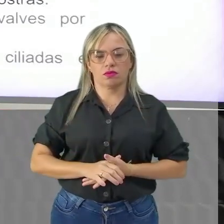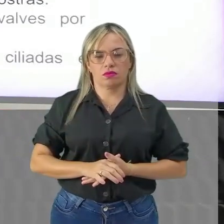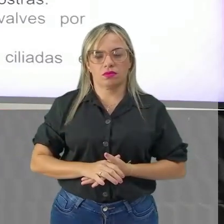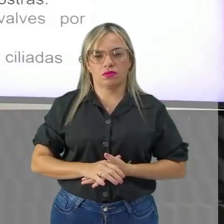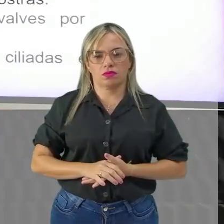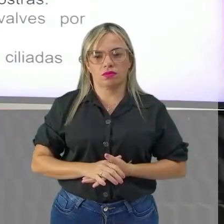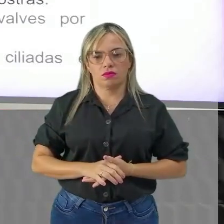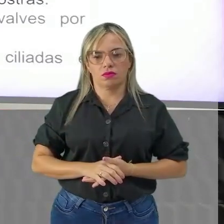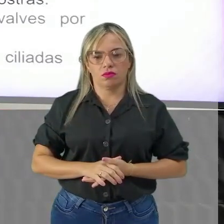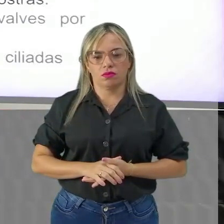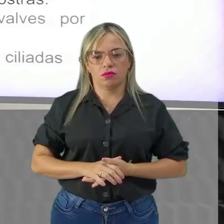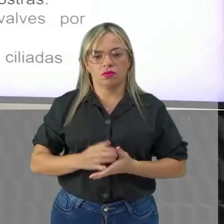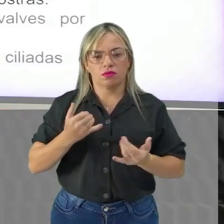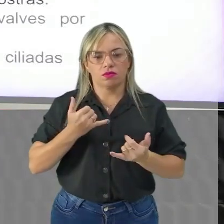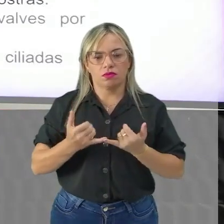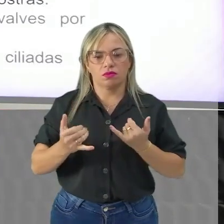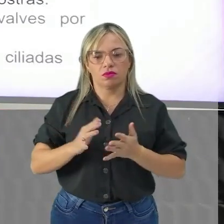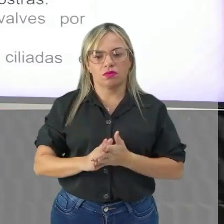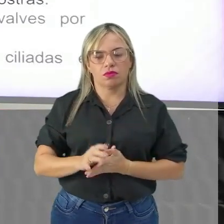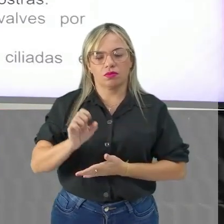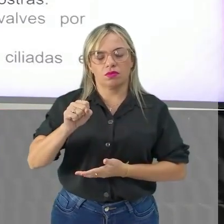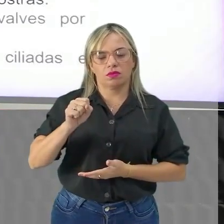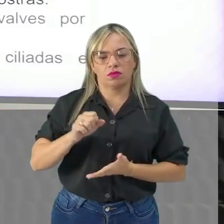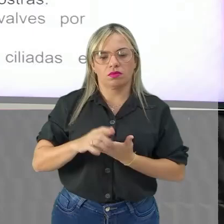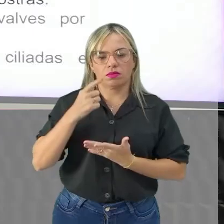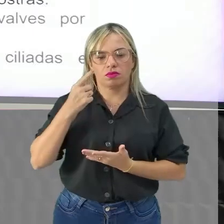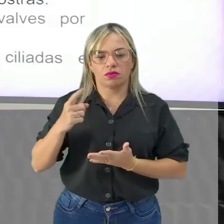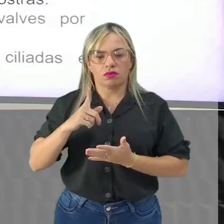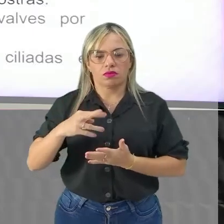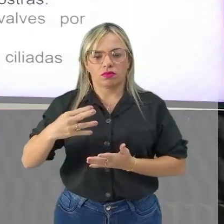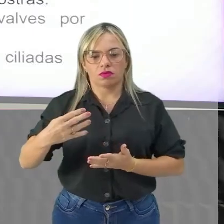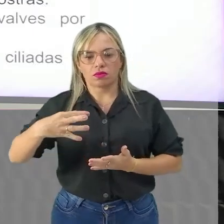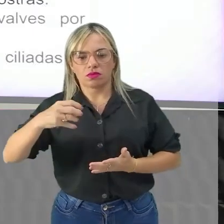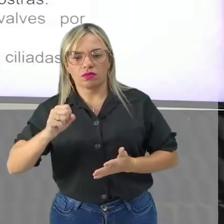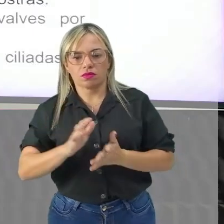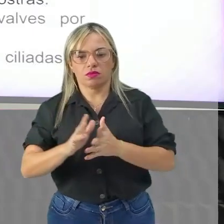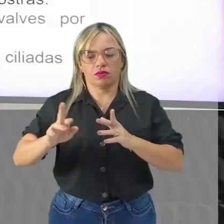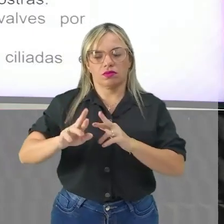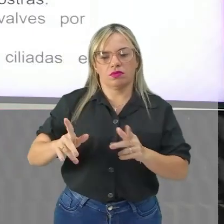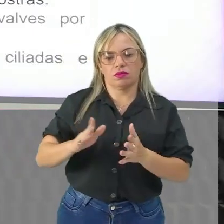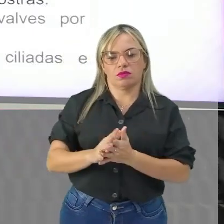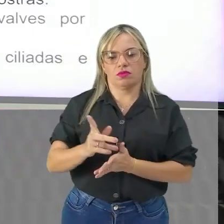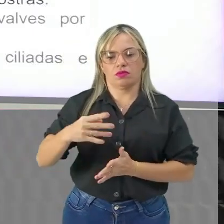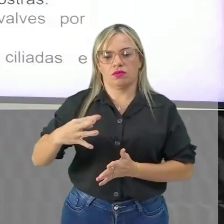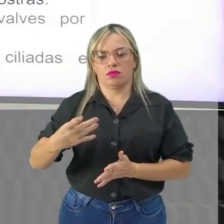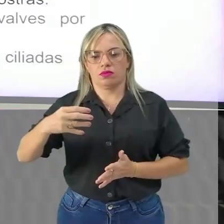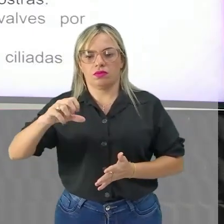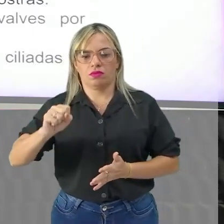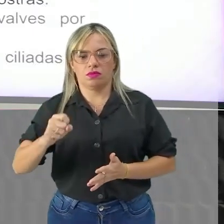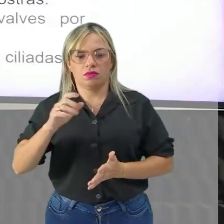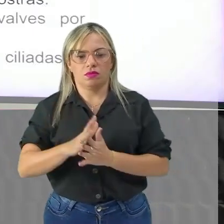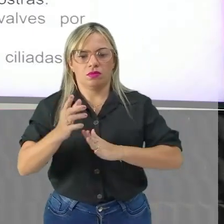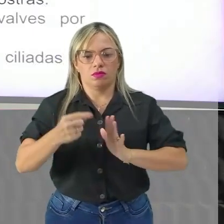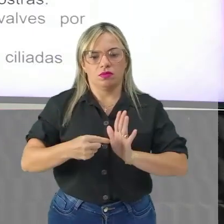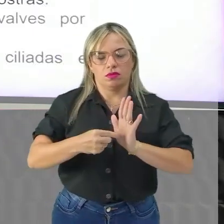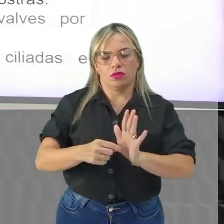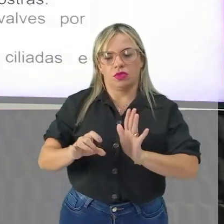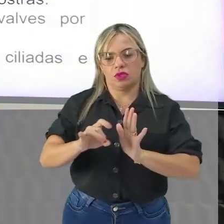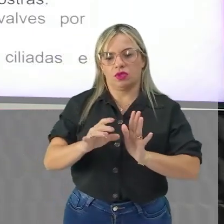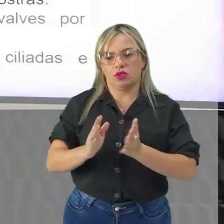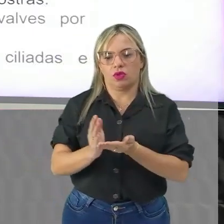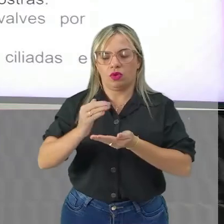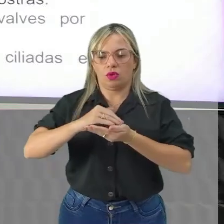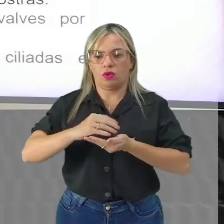uma ostrinha. Os gastrópodes diferem dos bivalves por apresentarem apenas